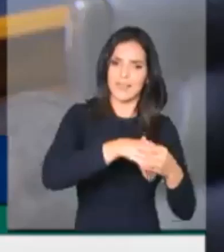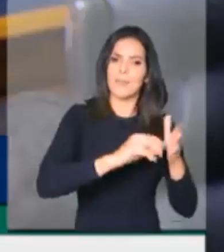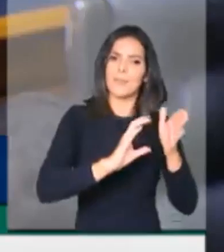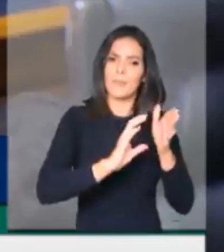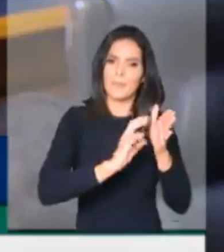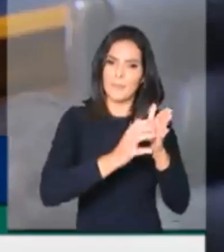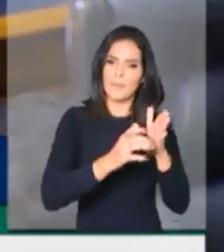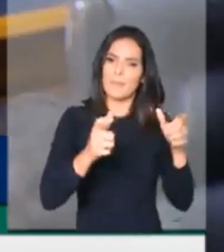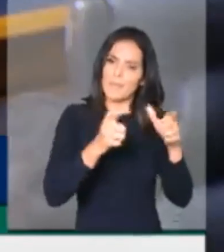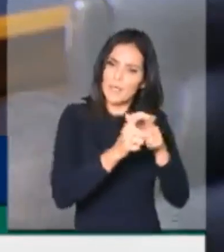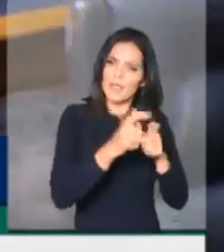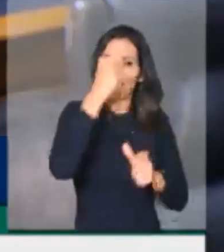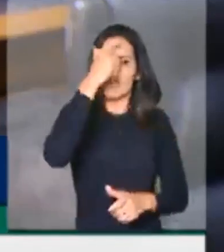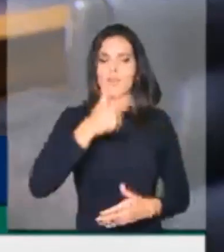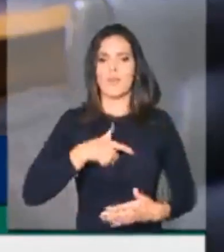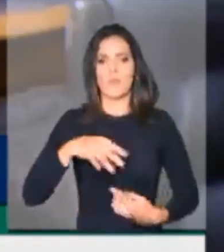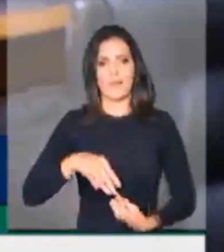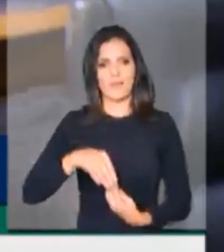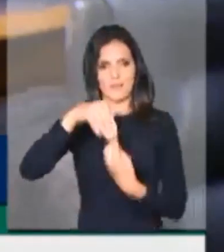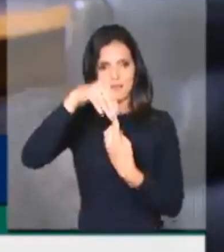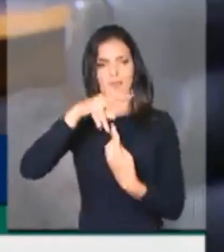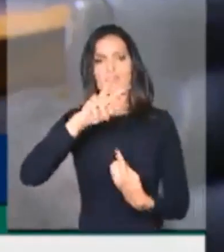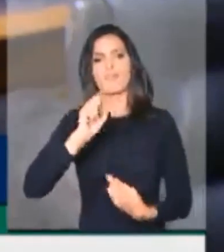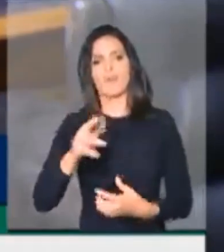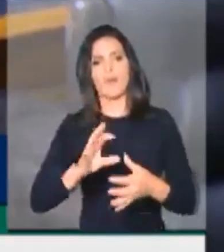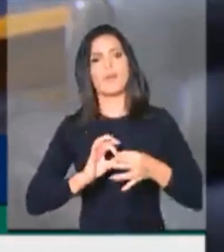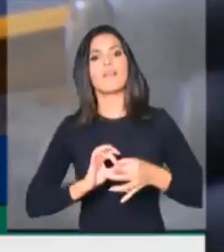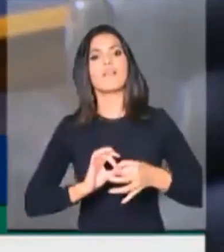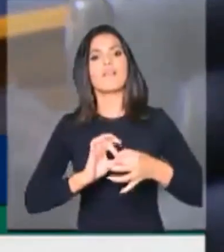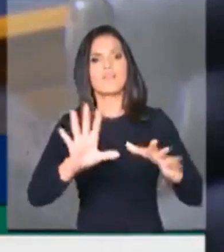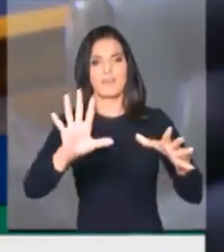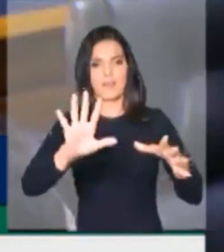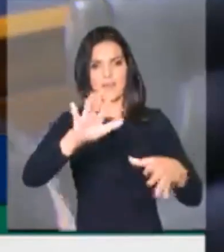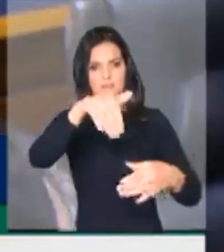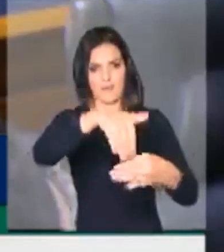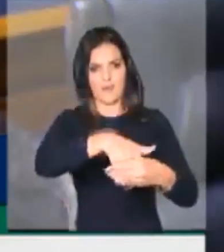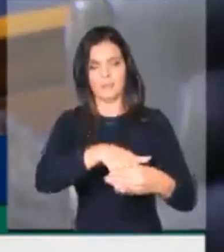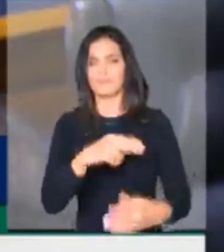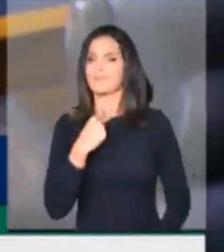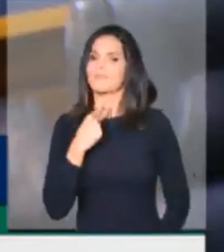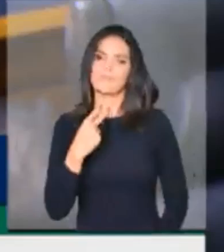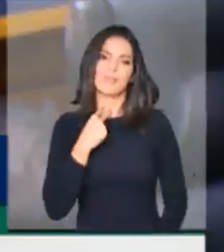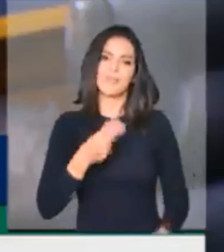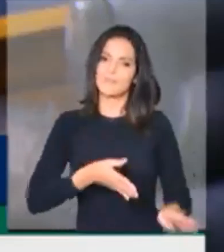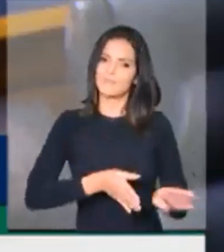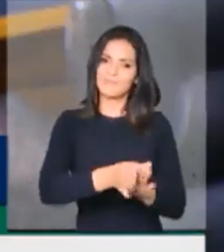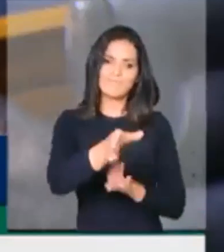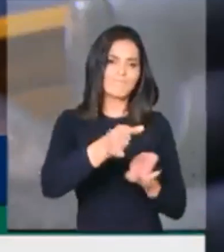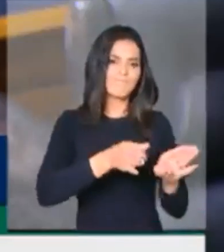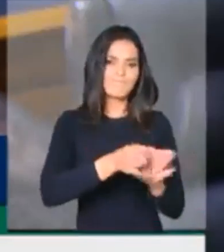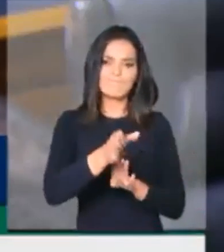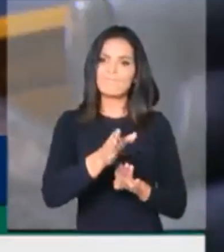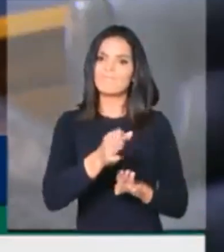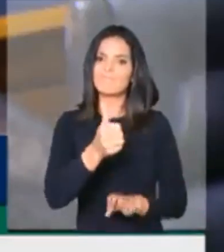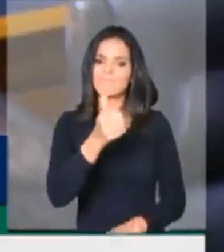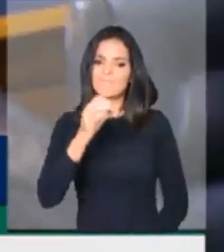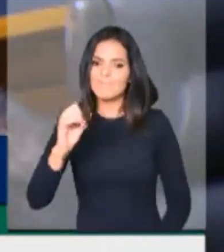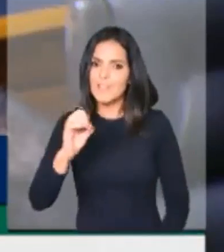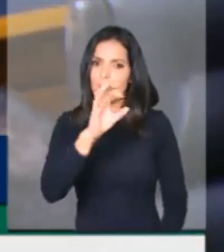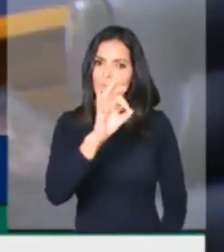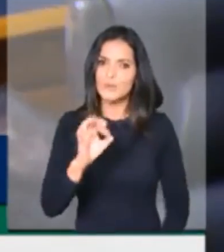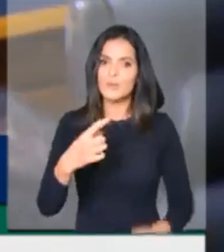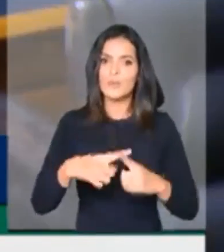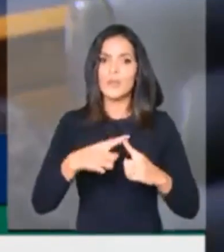a esta líder indicar a liberação dos votos. Não posso conduzir um encaminhamento preciso em função